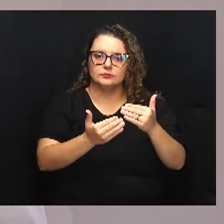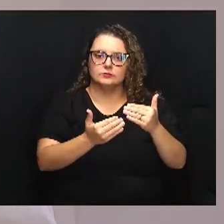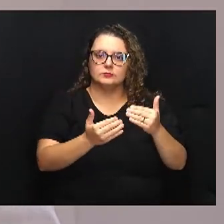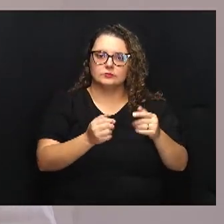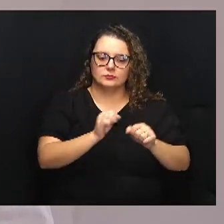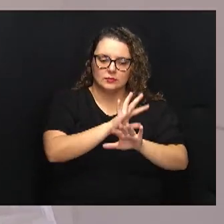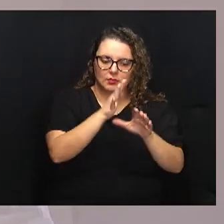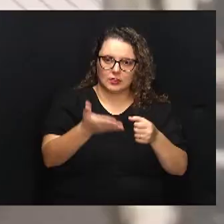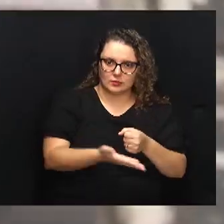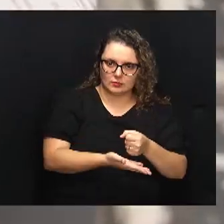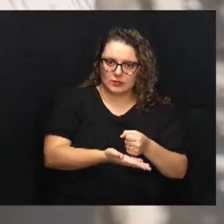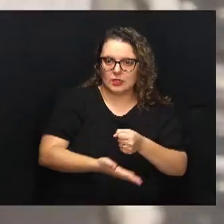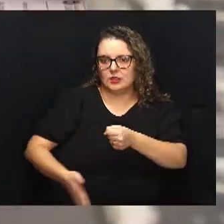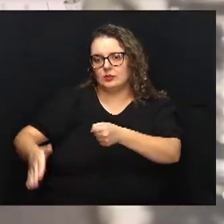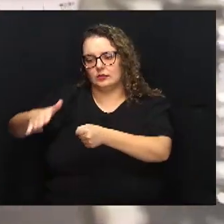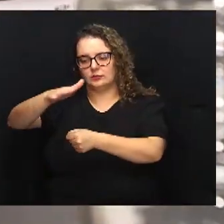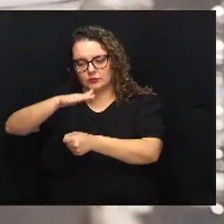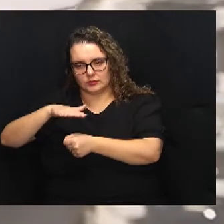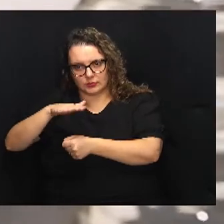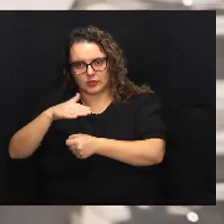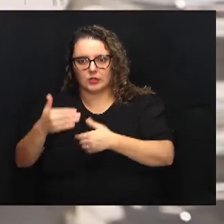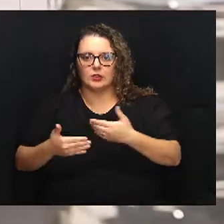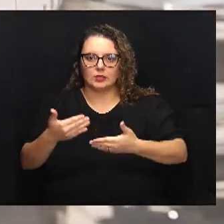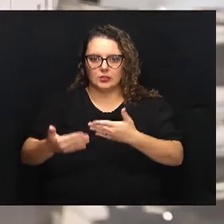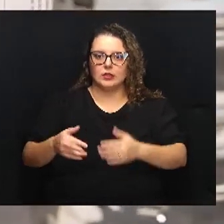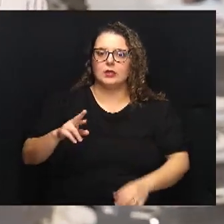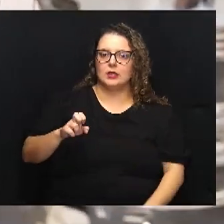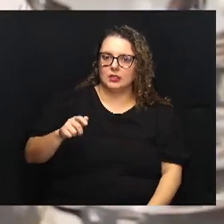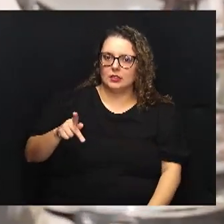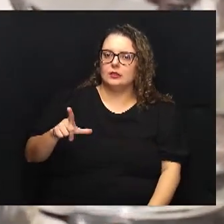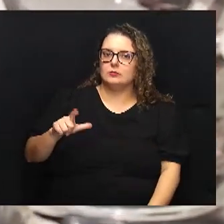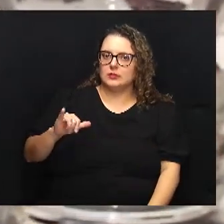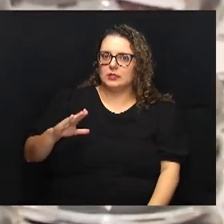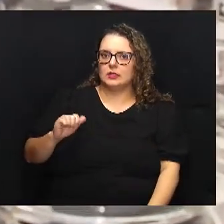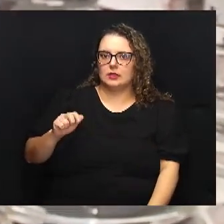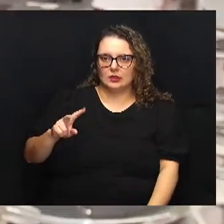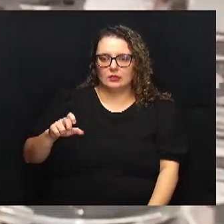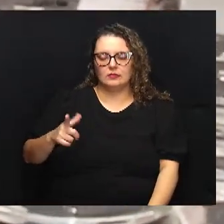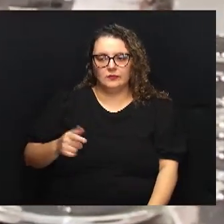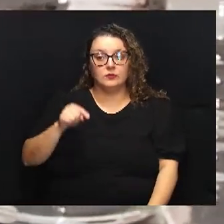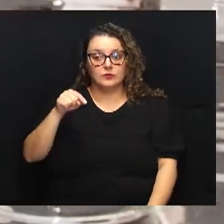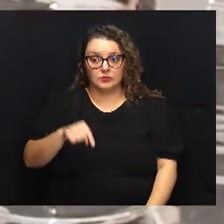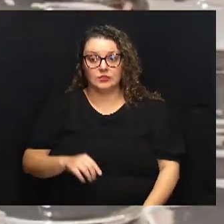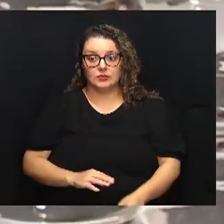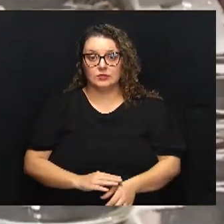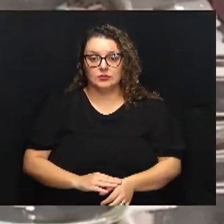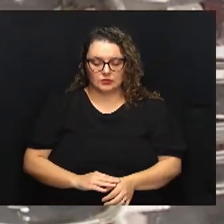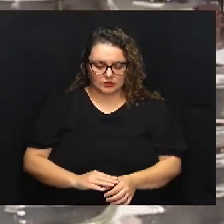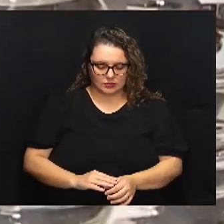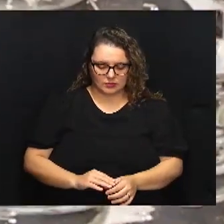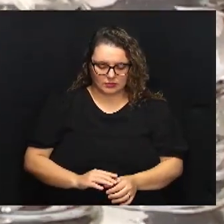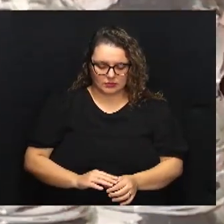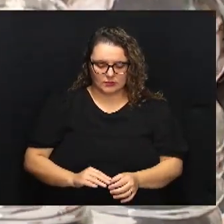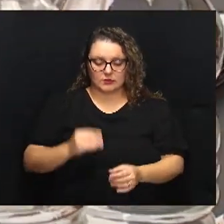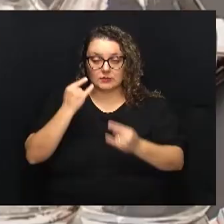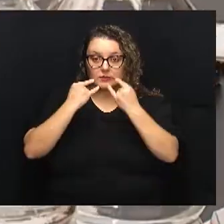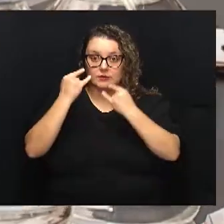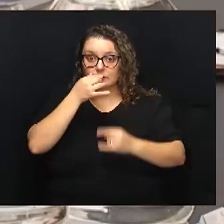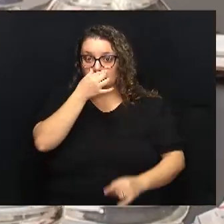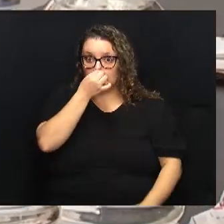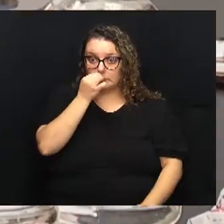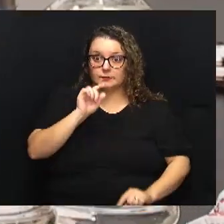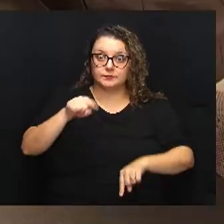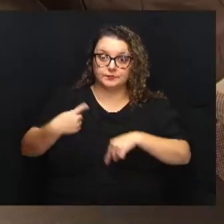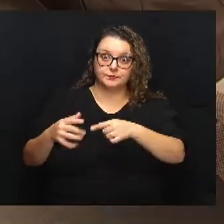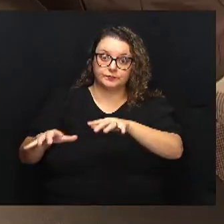transparência básica até avançada, é um processo replicável, e isso gera, de certo modo, interesse de outros órgãos públicos